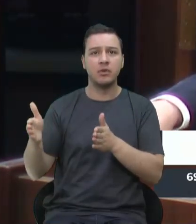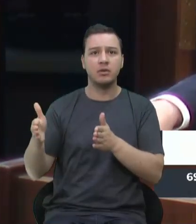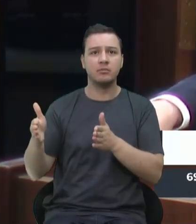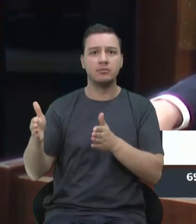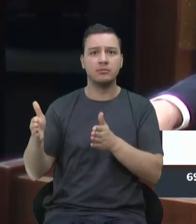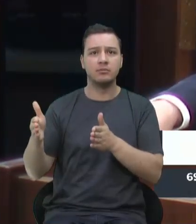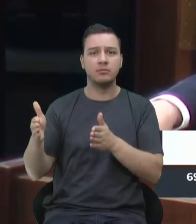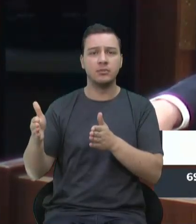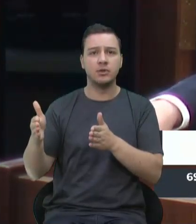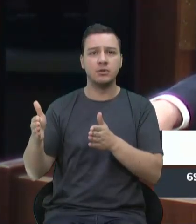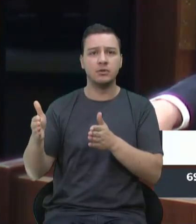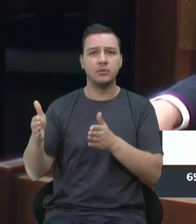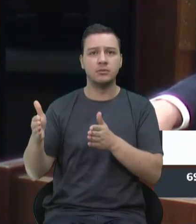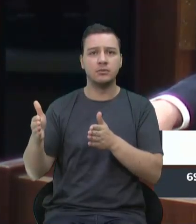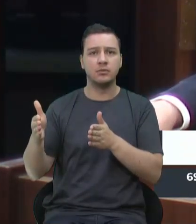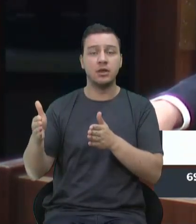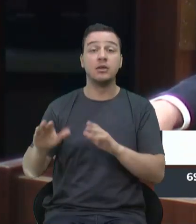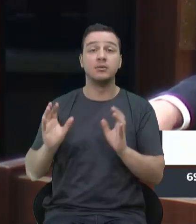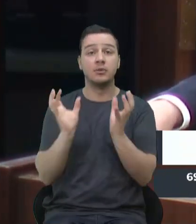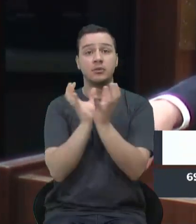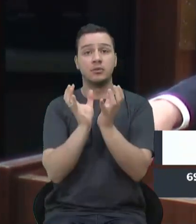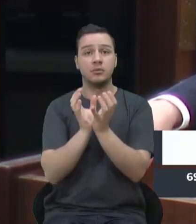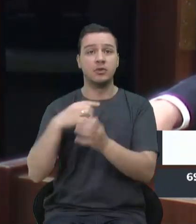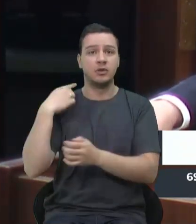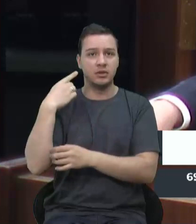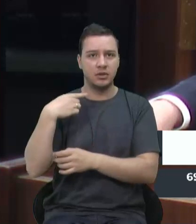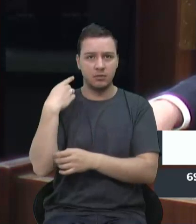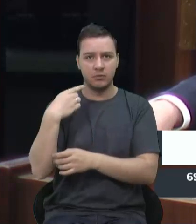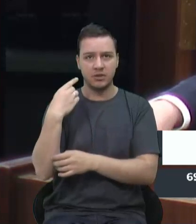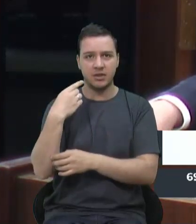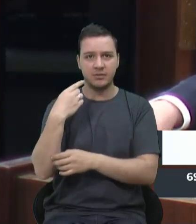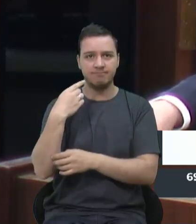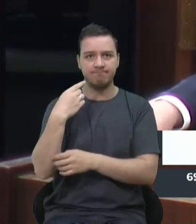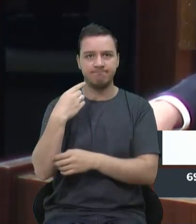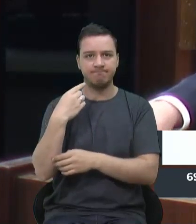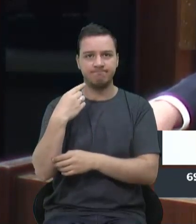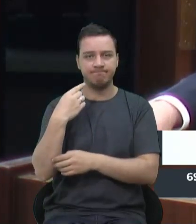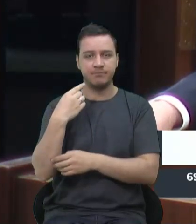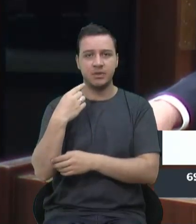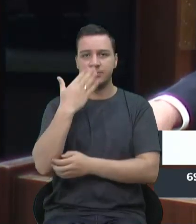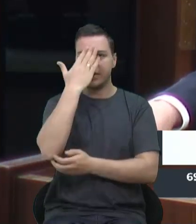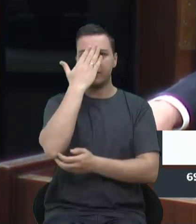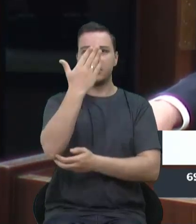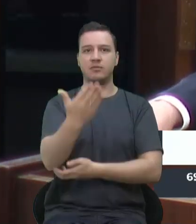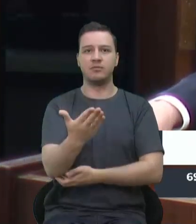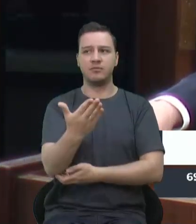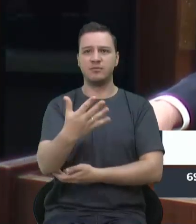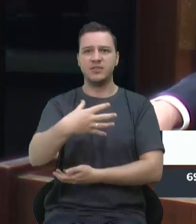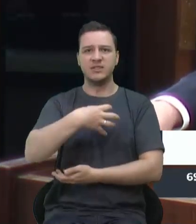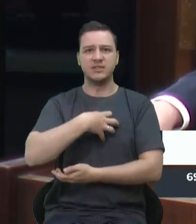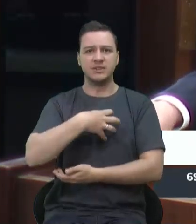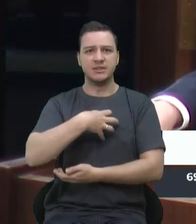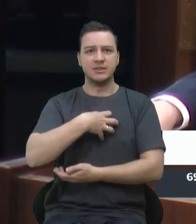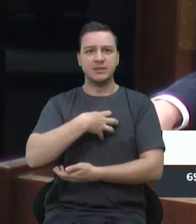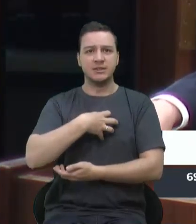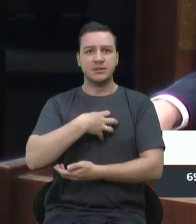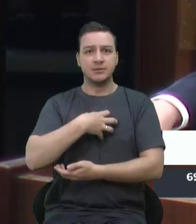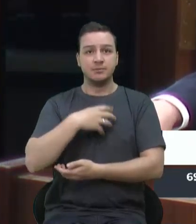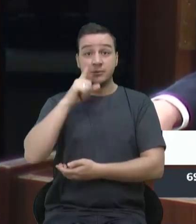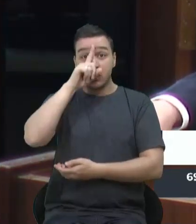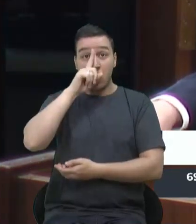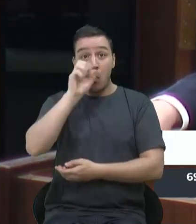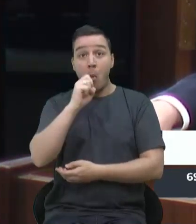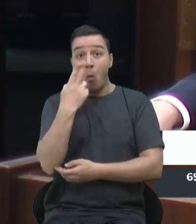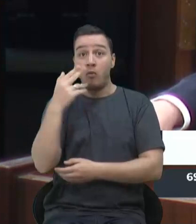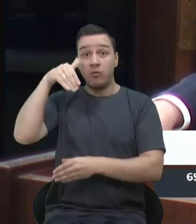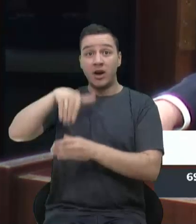popular. A Câmara dos Deputados estava diante de uma posição drástica. Ou votava sim,